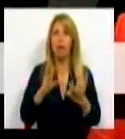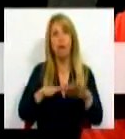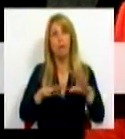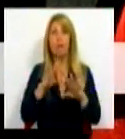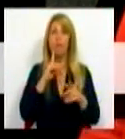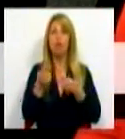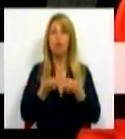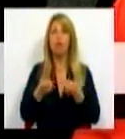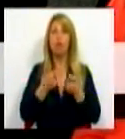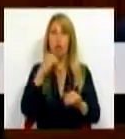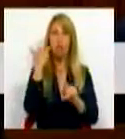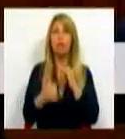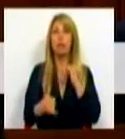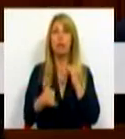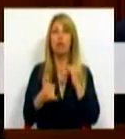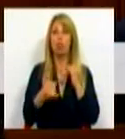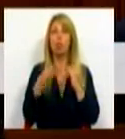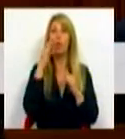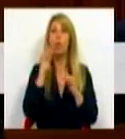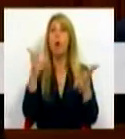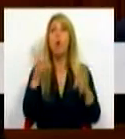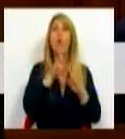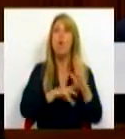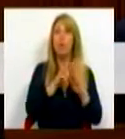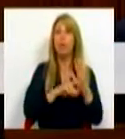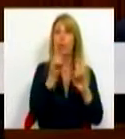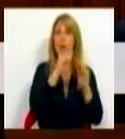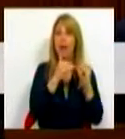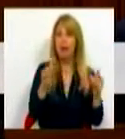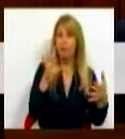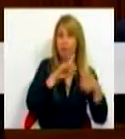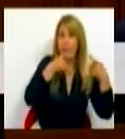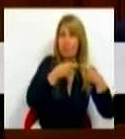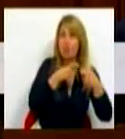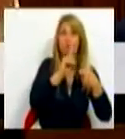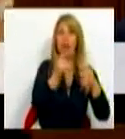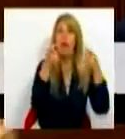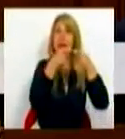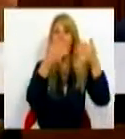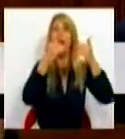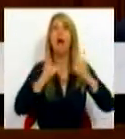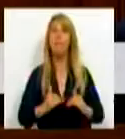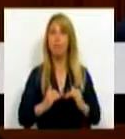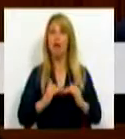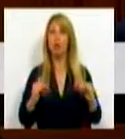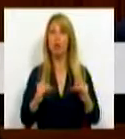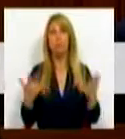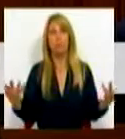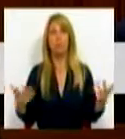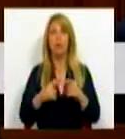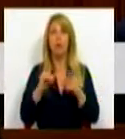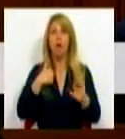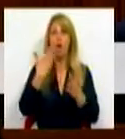banco? O regulamento não está a esse nível, está a um nível abaixo, ou seja, em termos de hierarquia de documentos, o